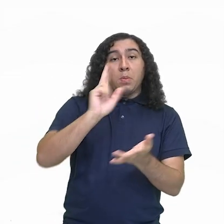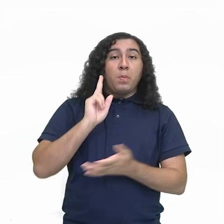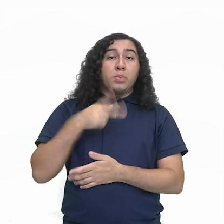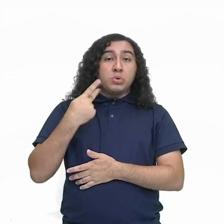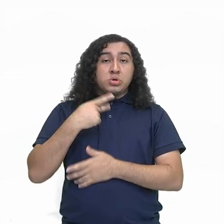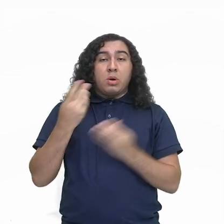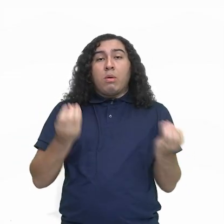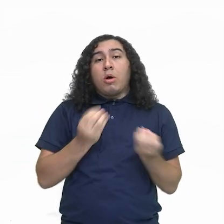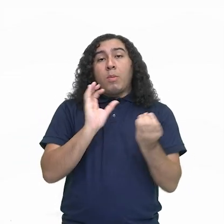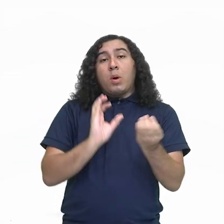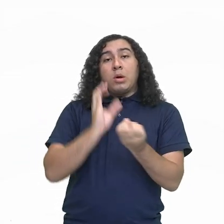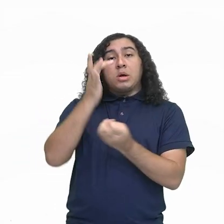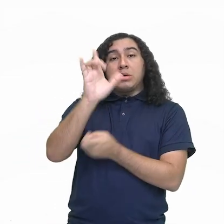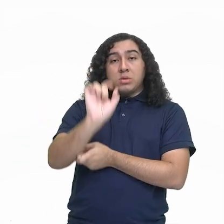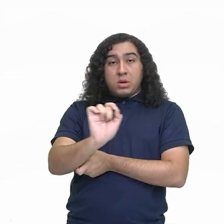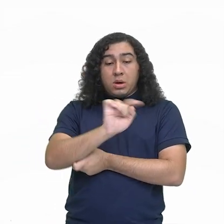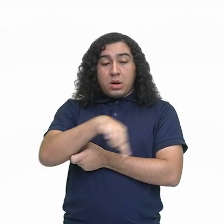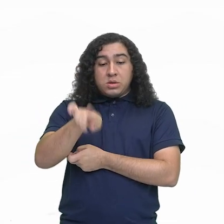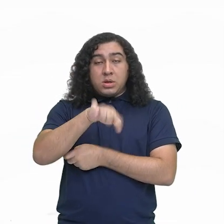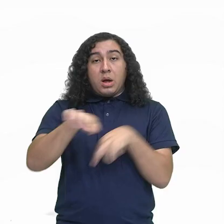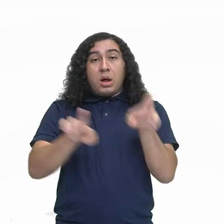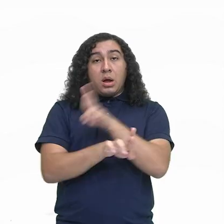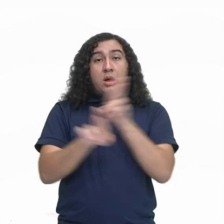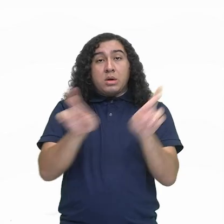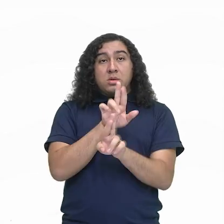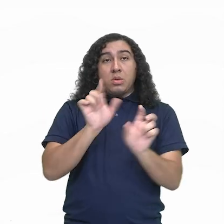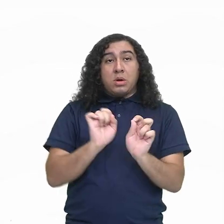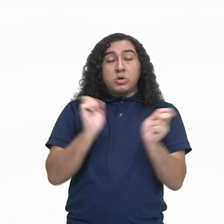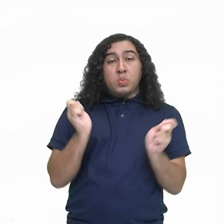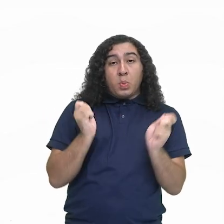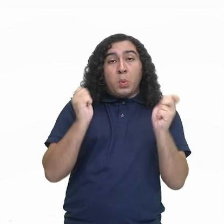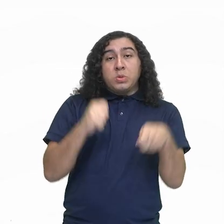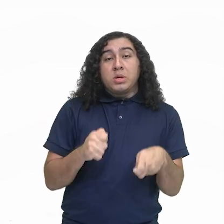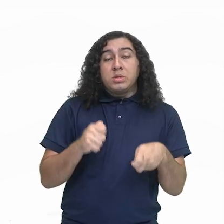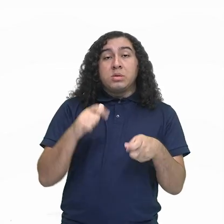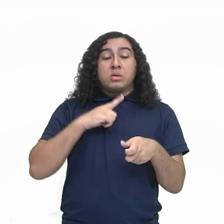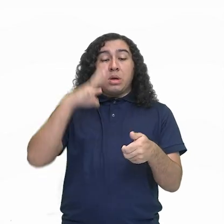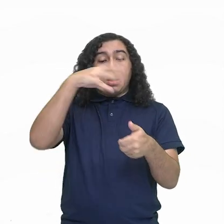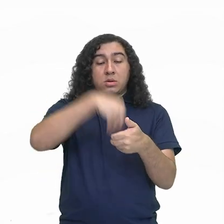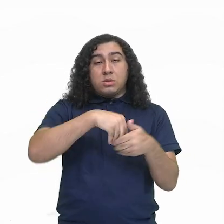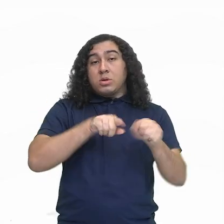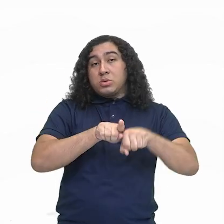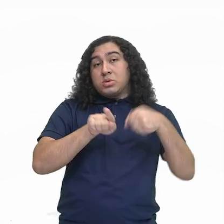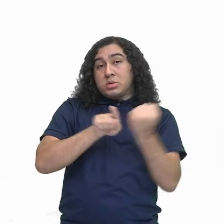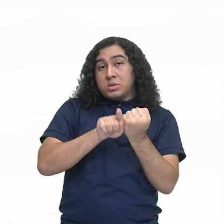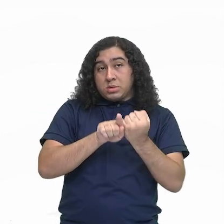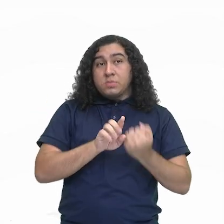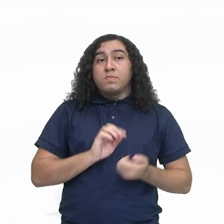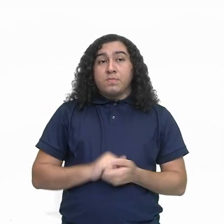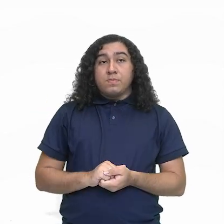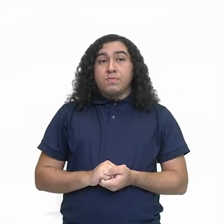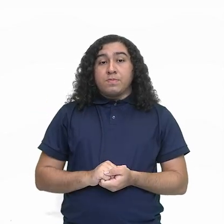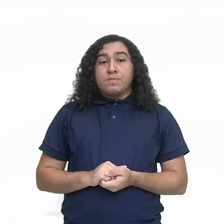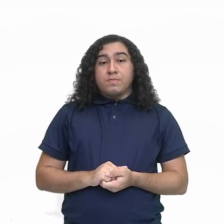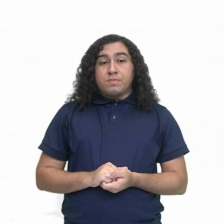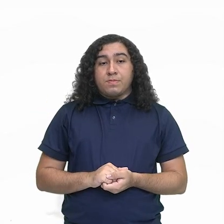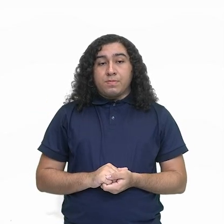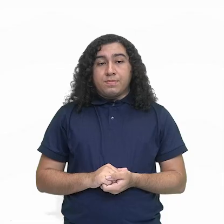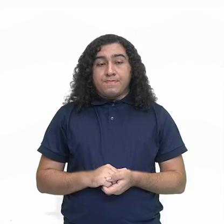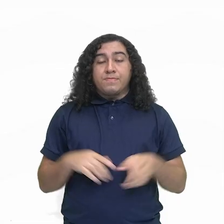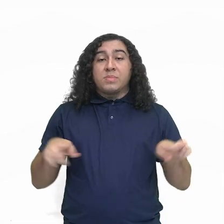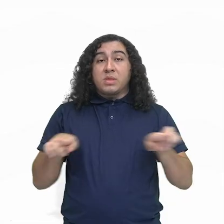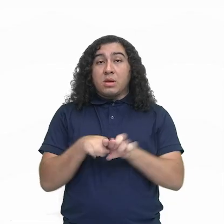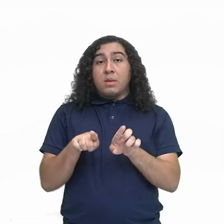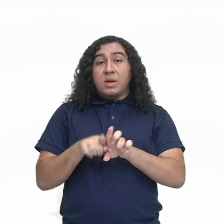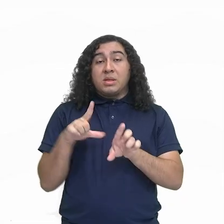como que se dá, ou como que se dão as relações de poder dentro de determinadas sociedades. E aí, nós